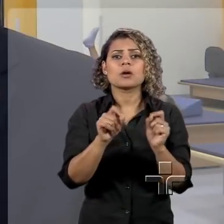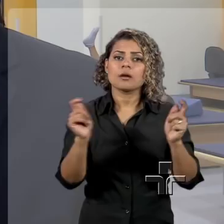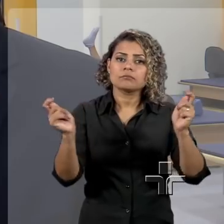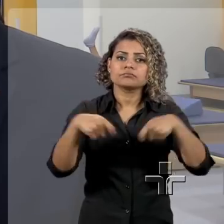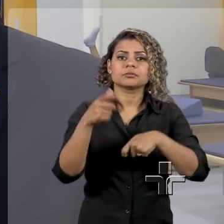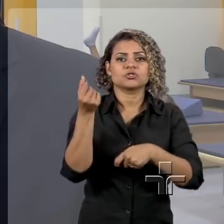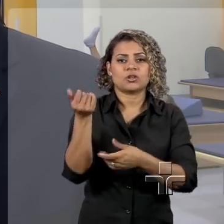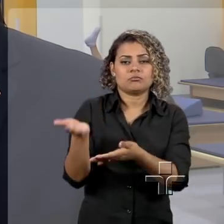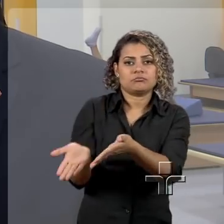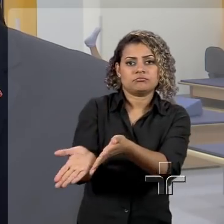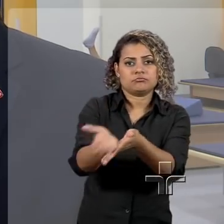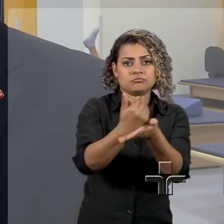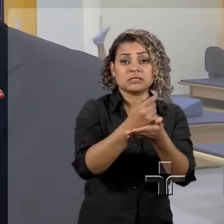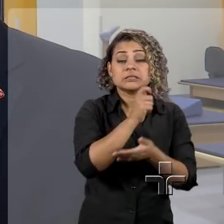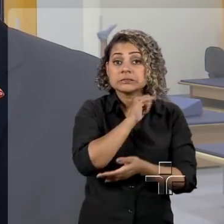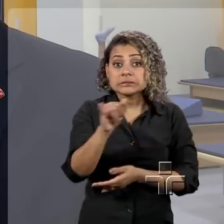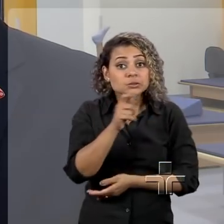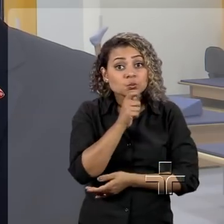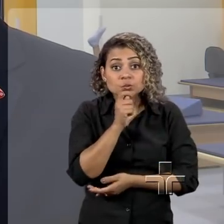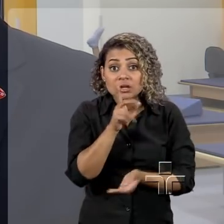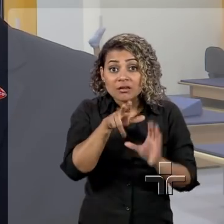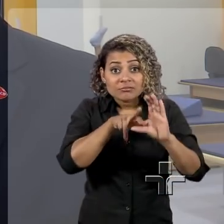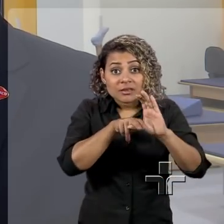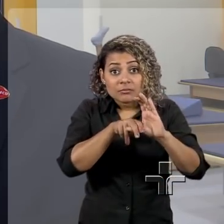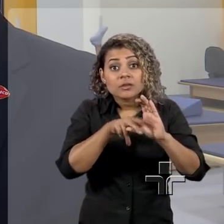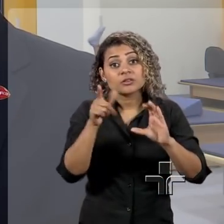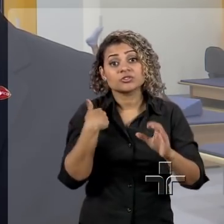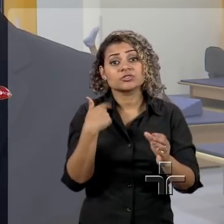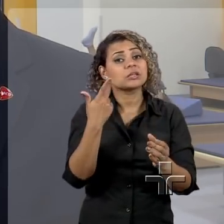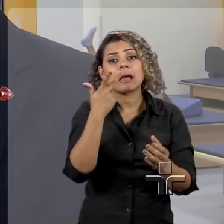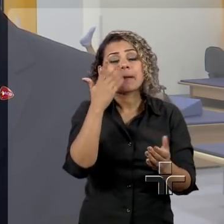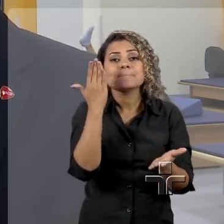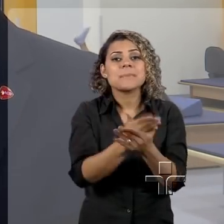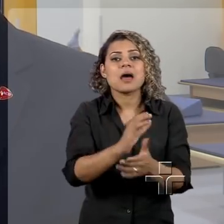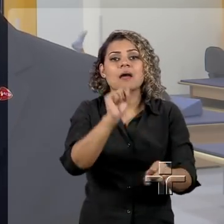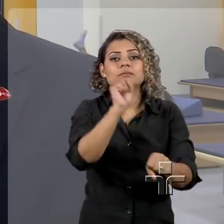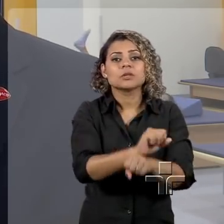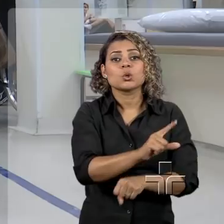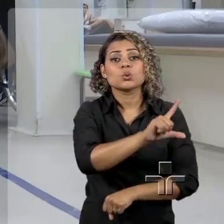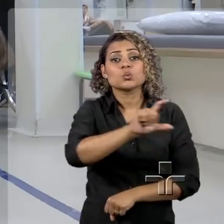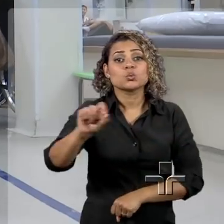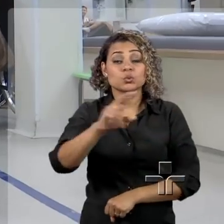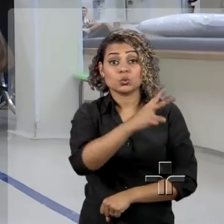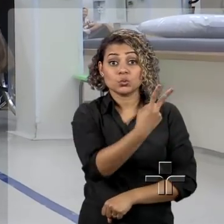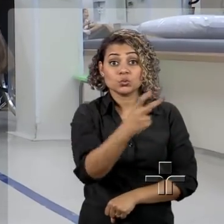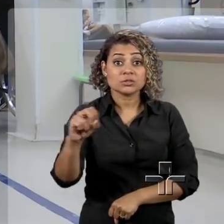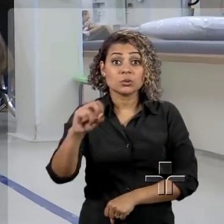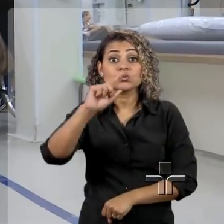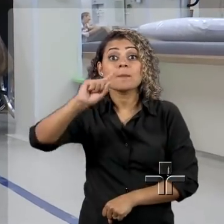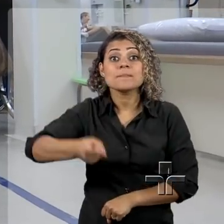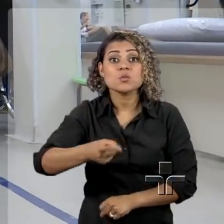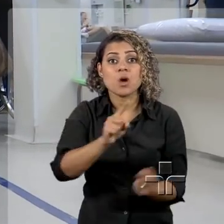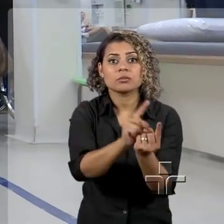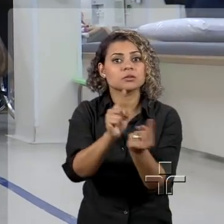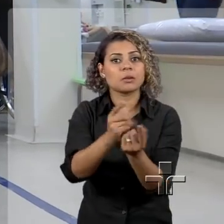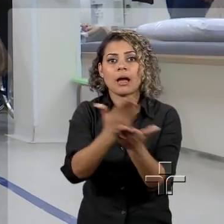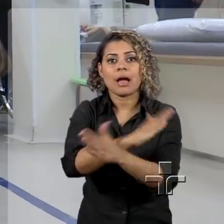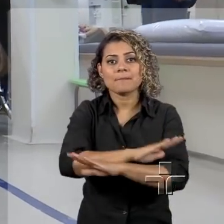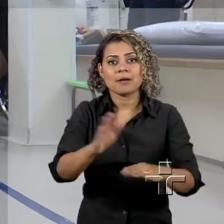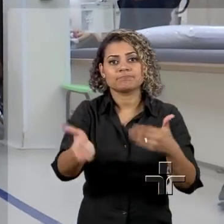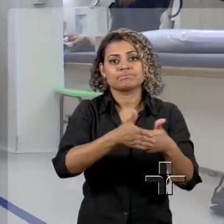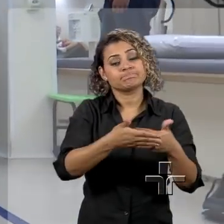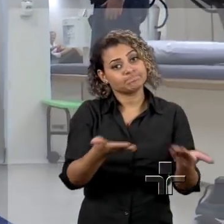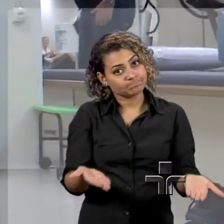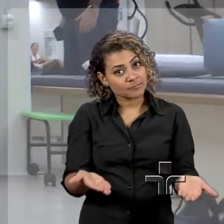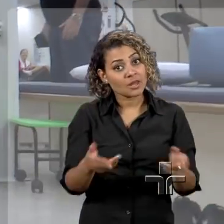captação de recursos. Se não existisse o Teleton, nós deixaríamos de atender mais de 200 mil atendimentos por ano. Marcílio frequenta a instituição há mais